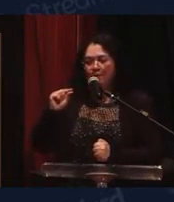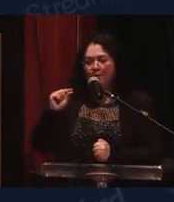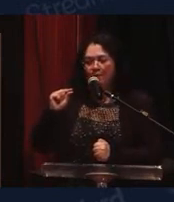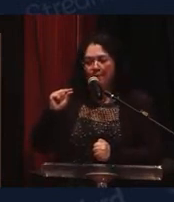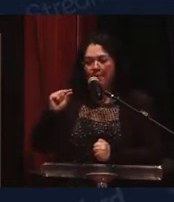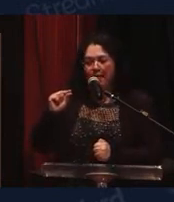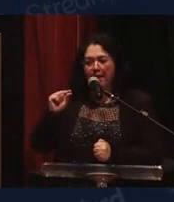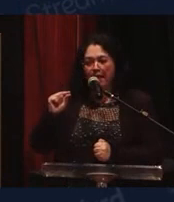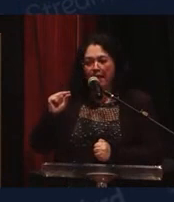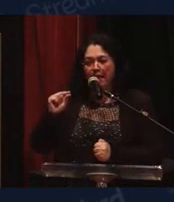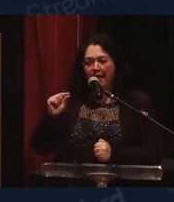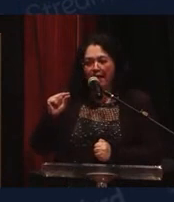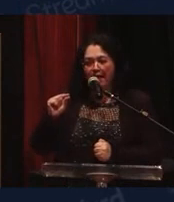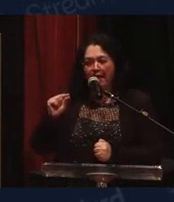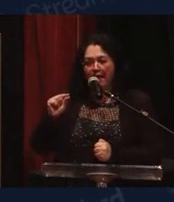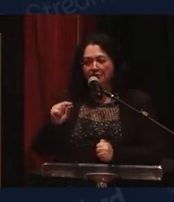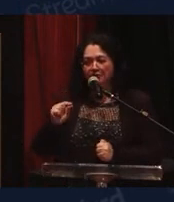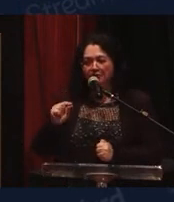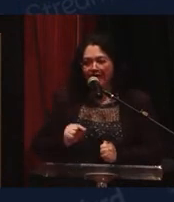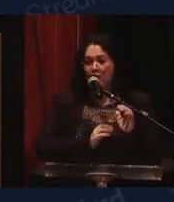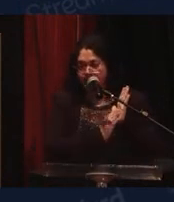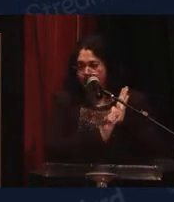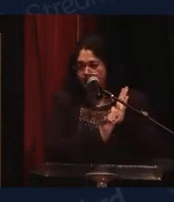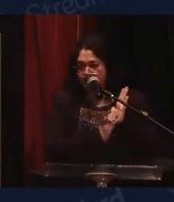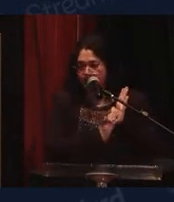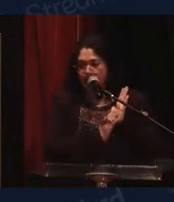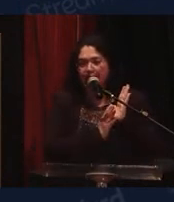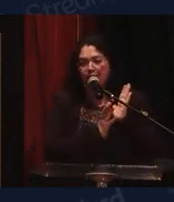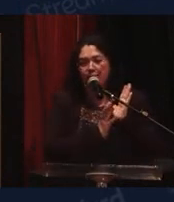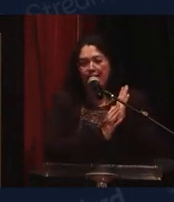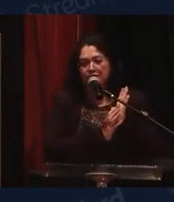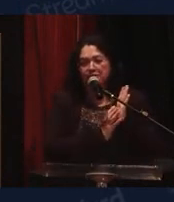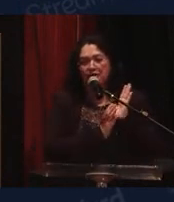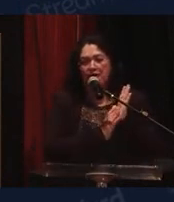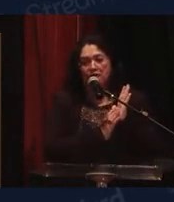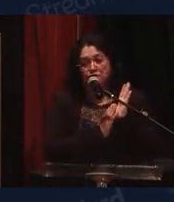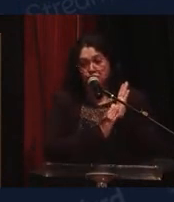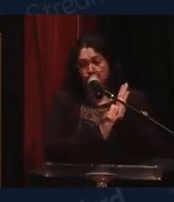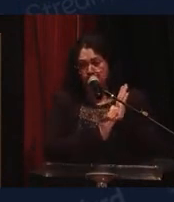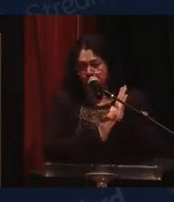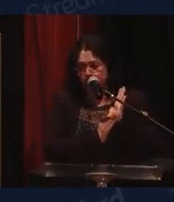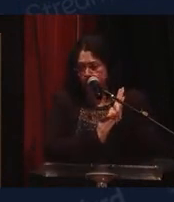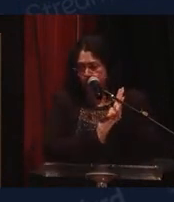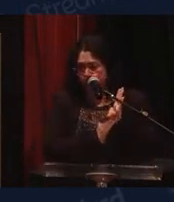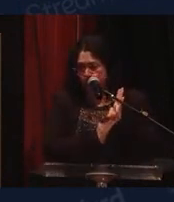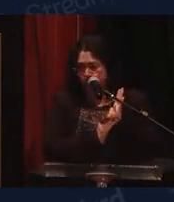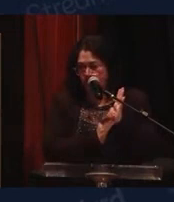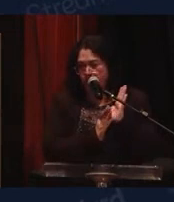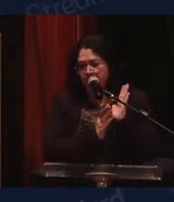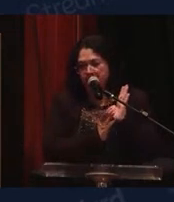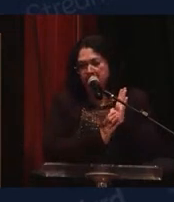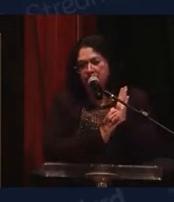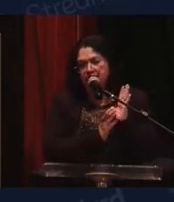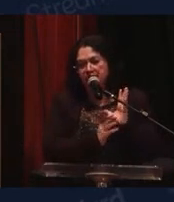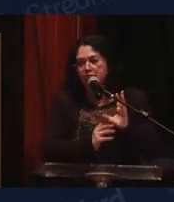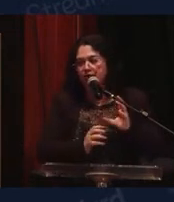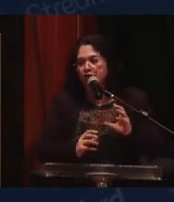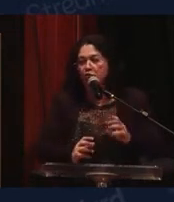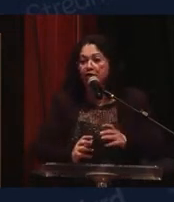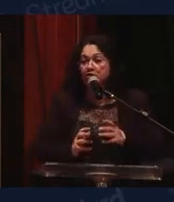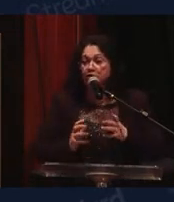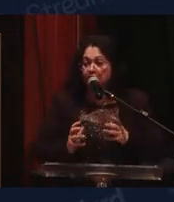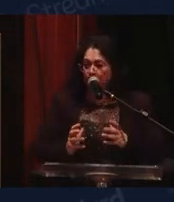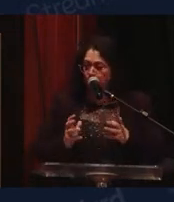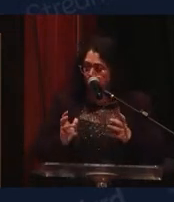coletar dados e olhar o dado pelo dado. Não basta olhar os números. É preciso fazer uma